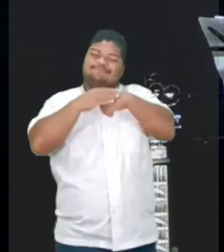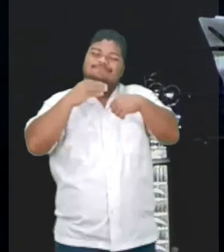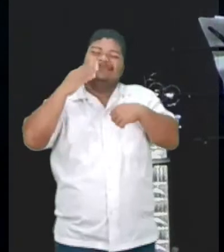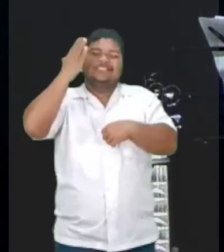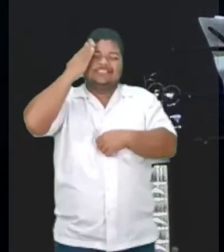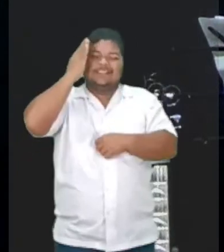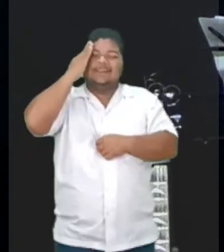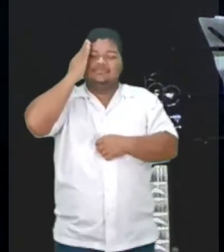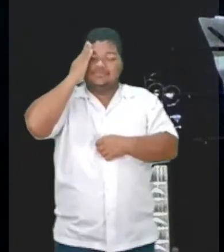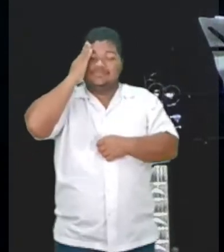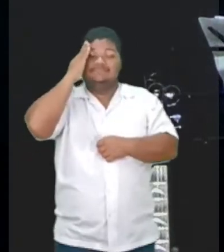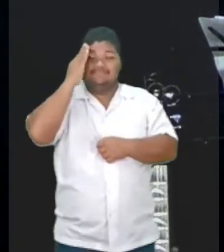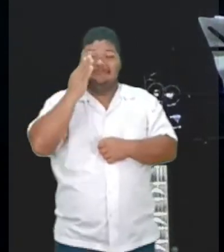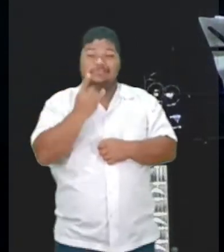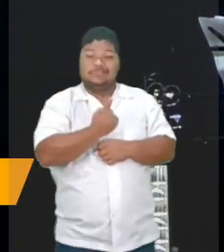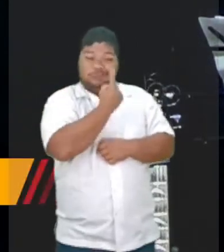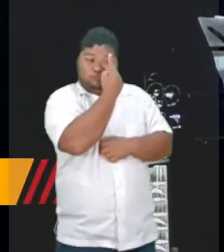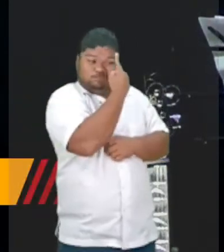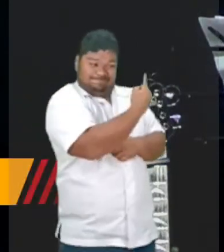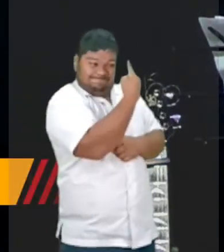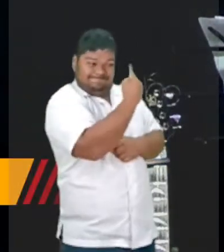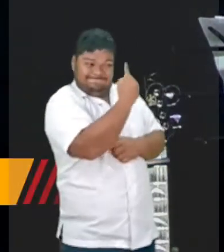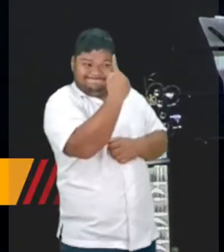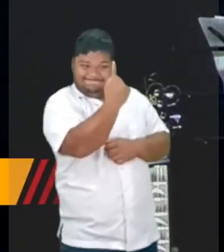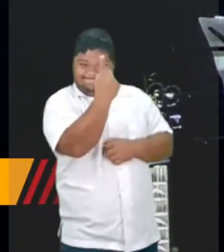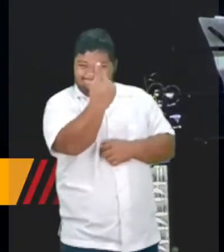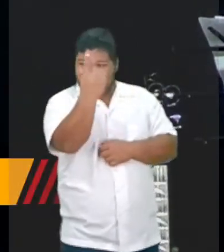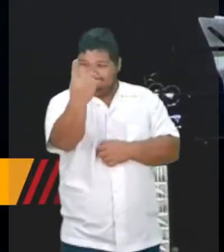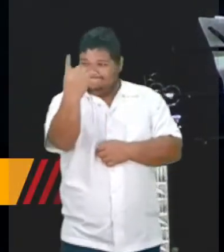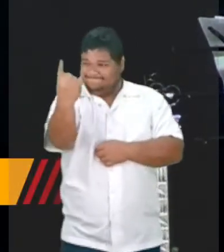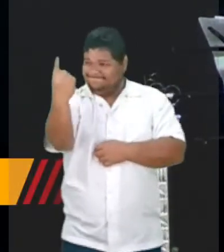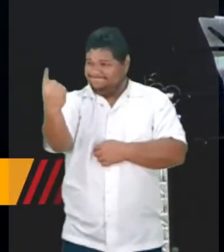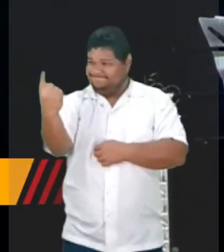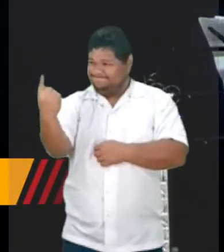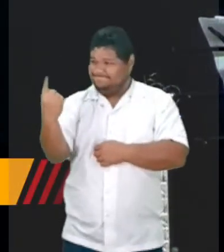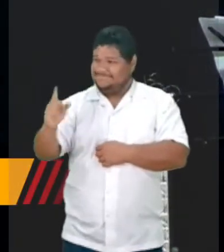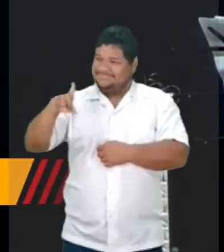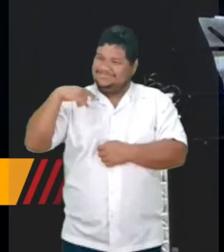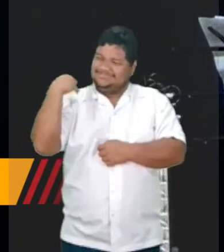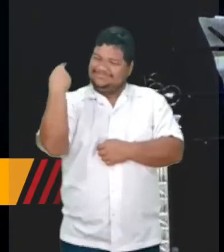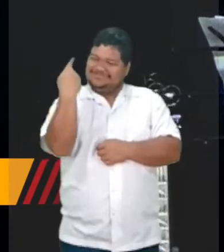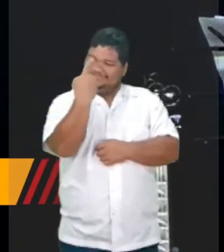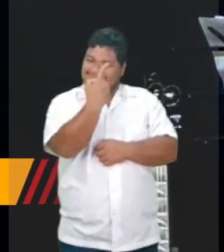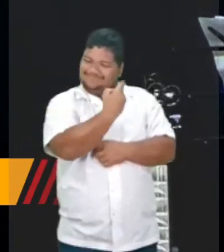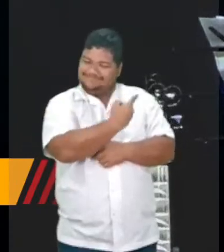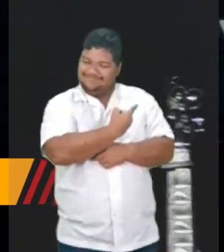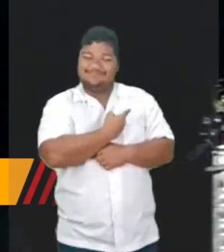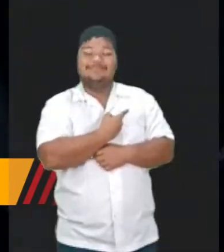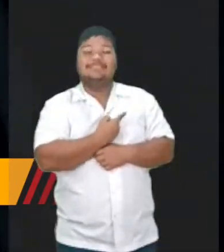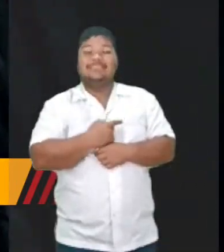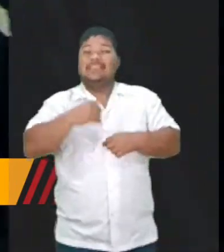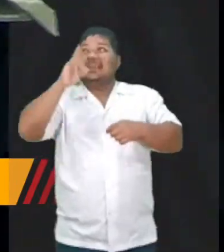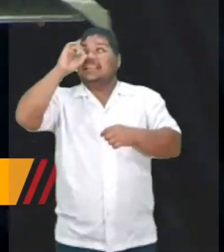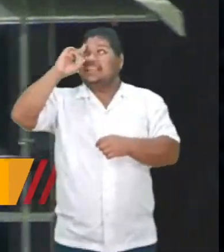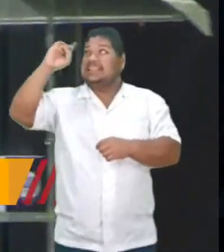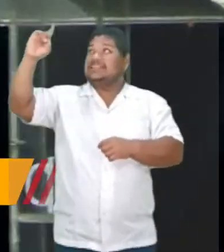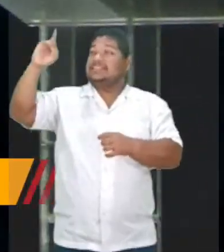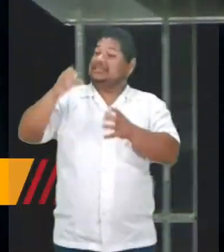individualmente com cada um de nós. Ele é grande porque Ele cuida e se importa com você.